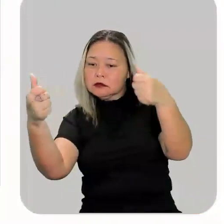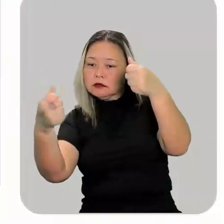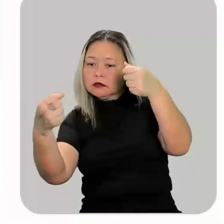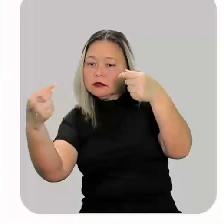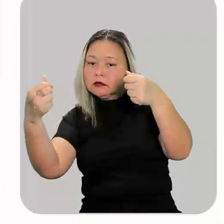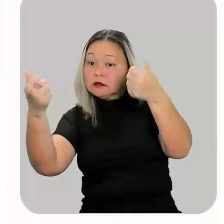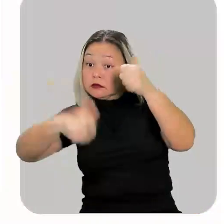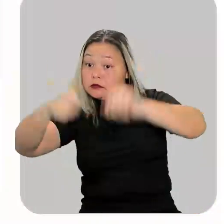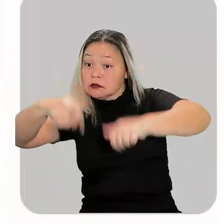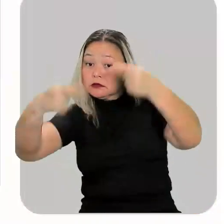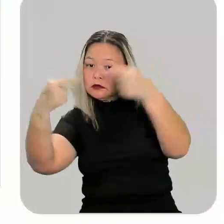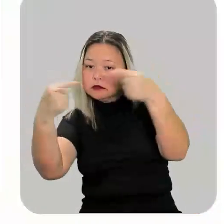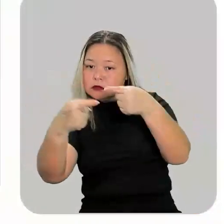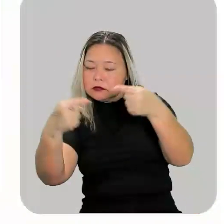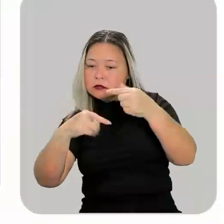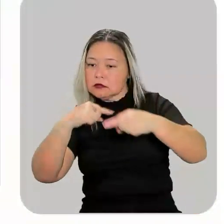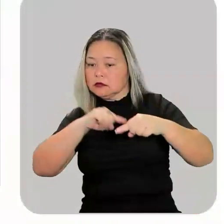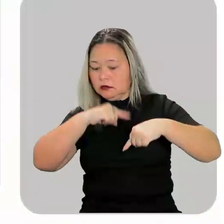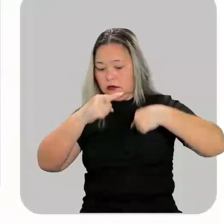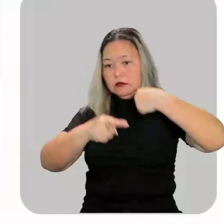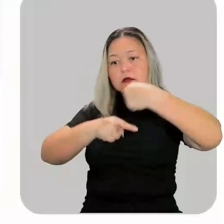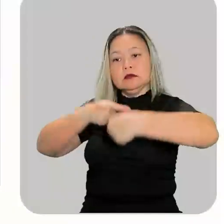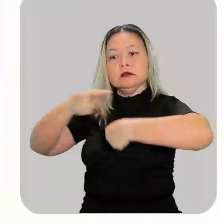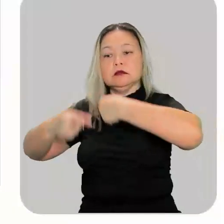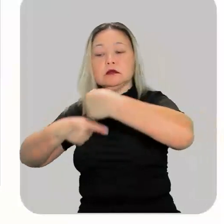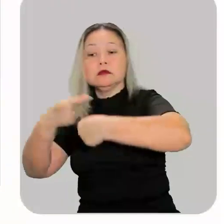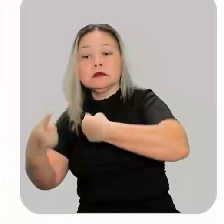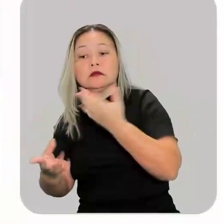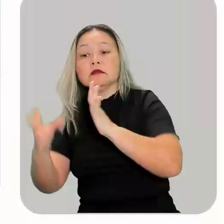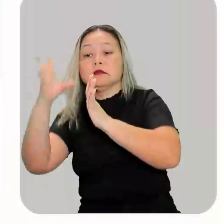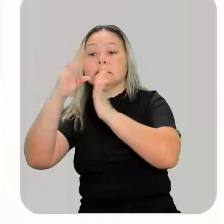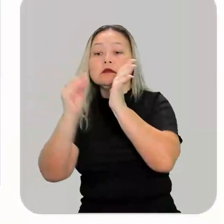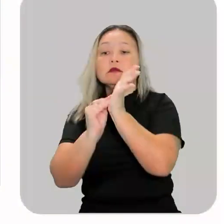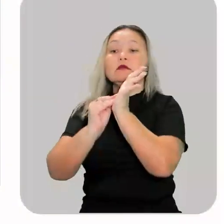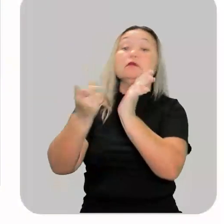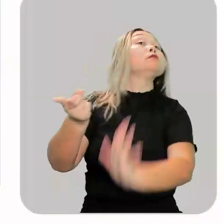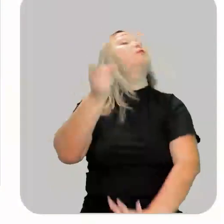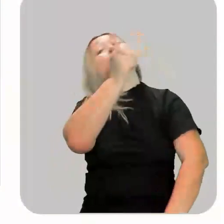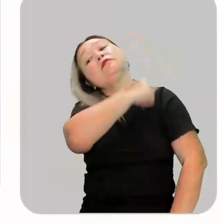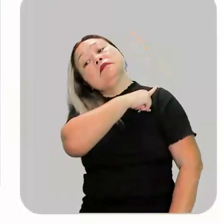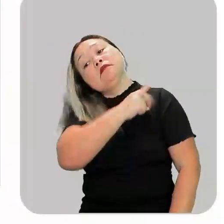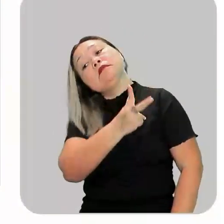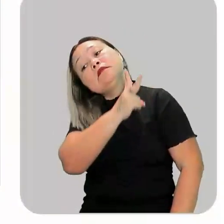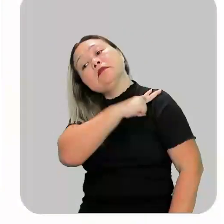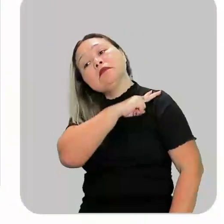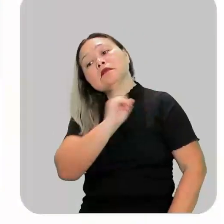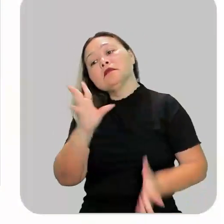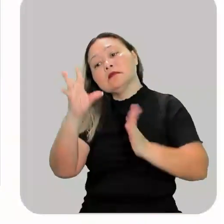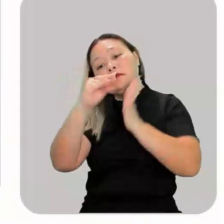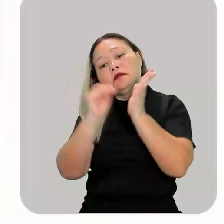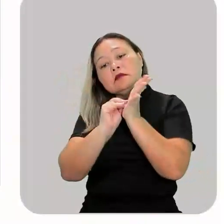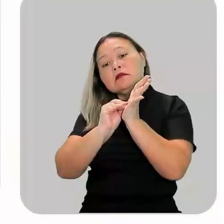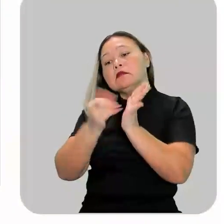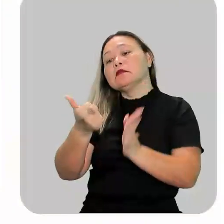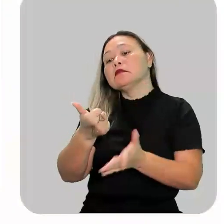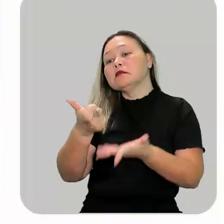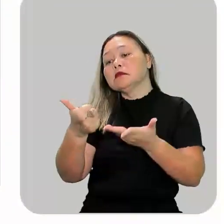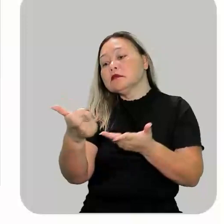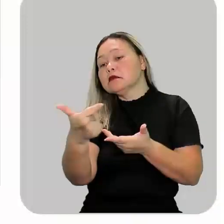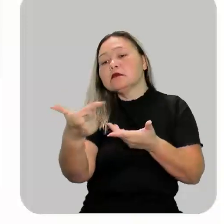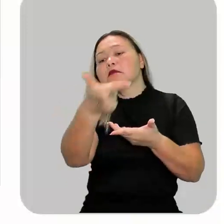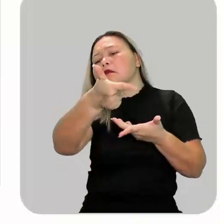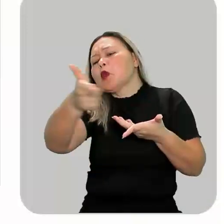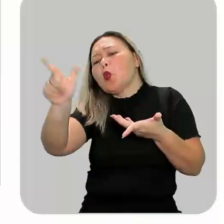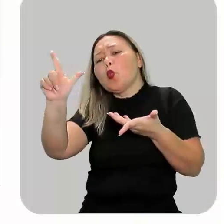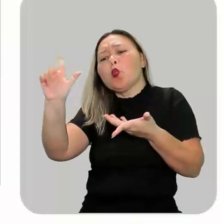e sequências, assuntos do primeiro e do segundo ano. E 12% são outros assuntos,